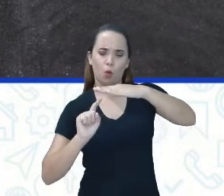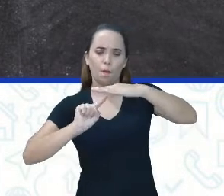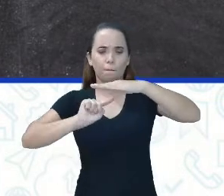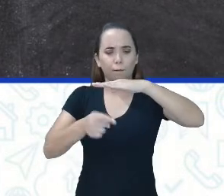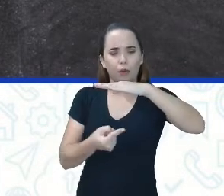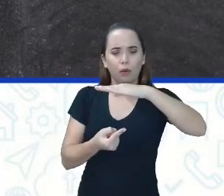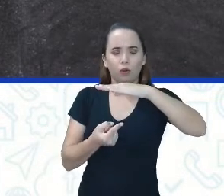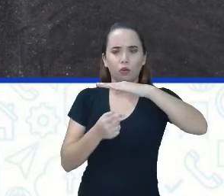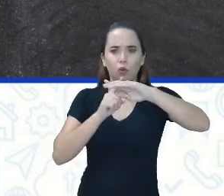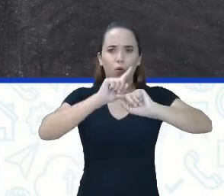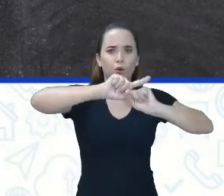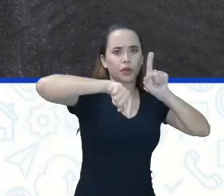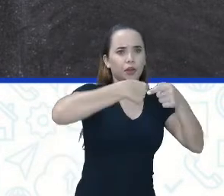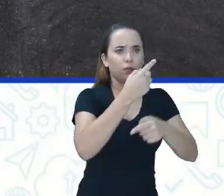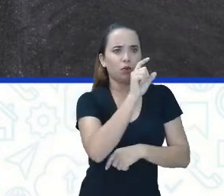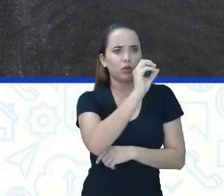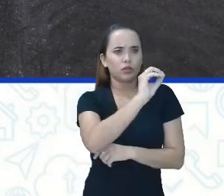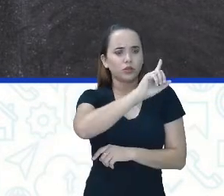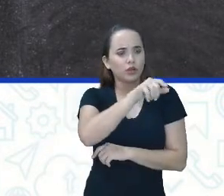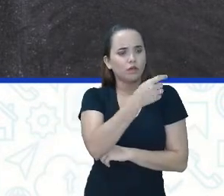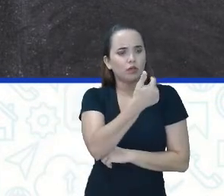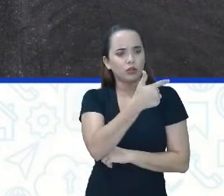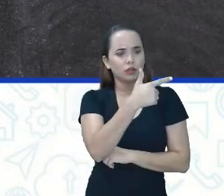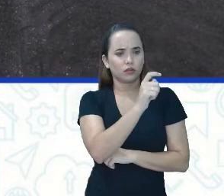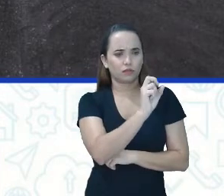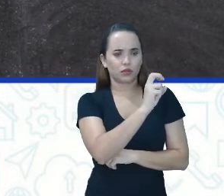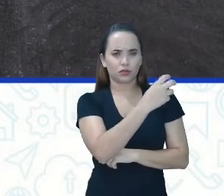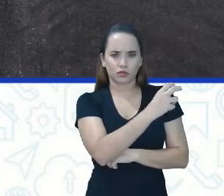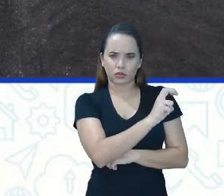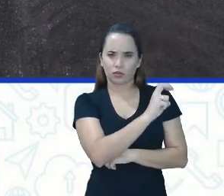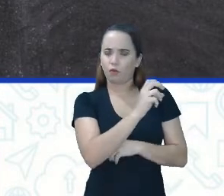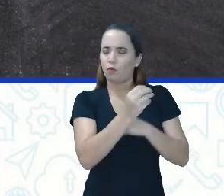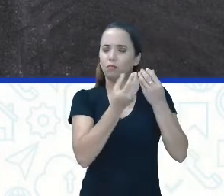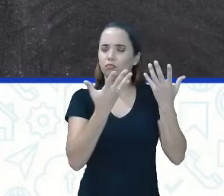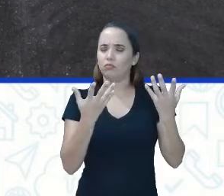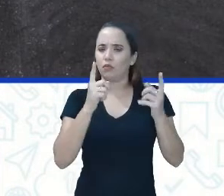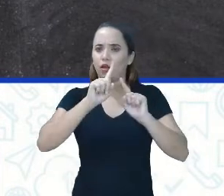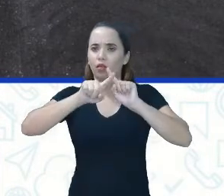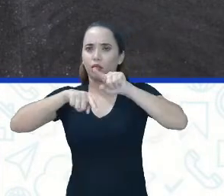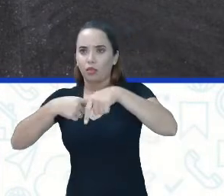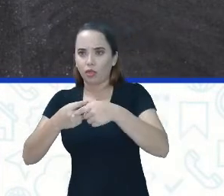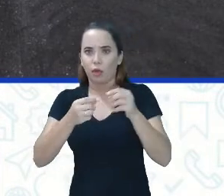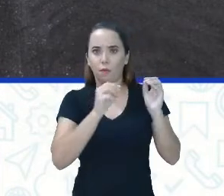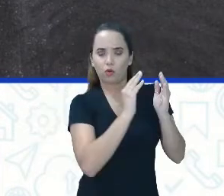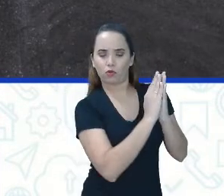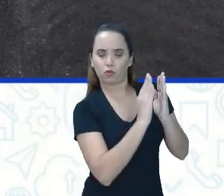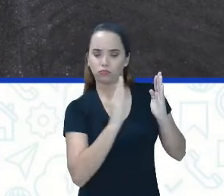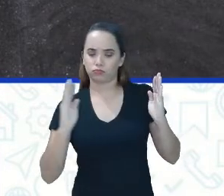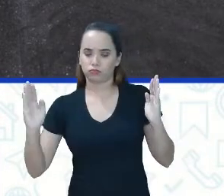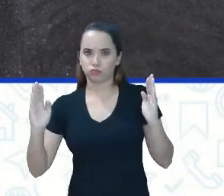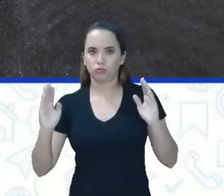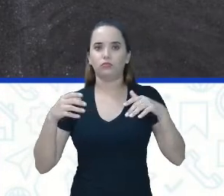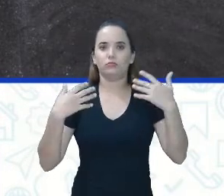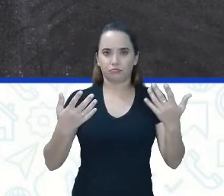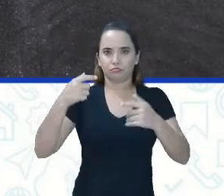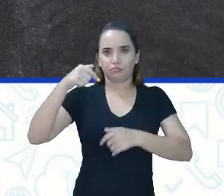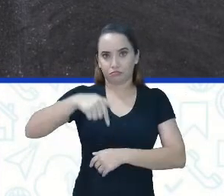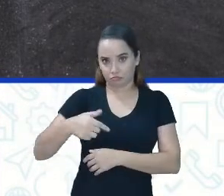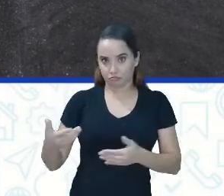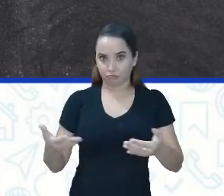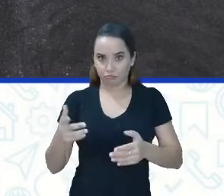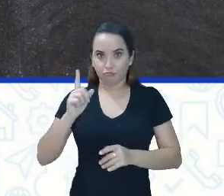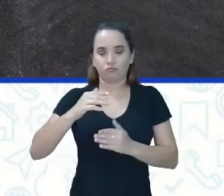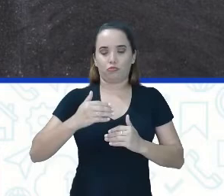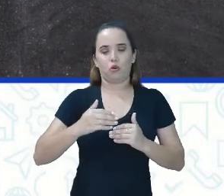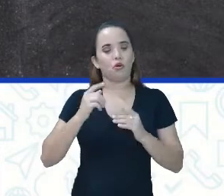virou 0,125, para depois eu colocar na reta, tá certo? Então, a ideia da gente nessa aula é mostrar a você